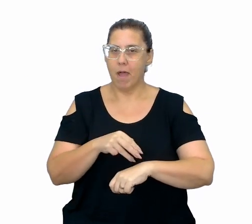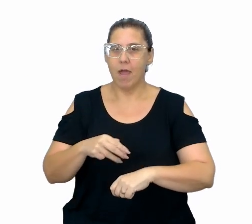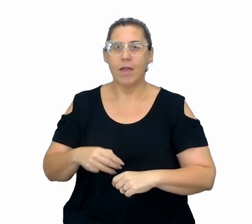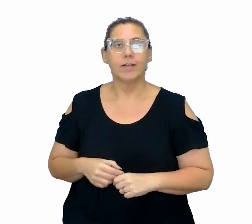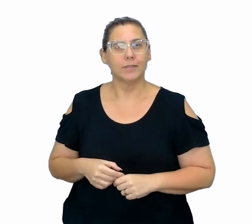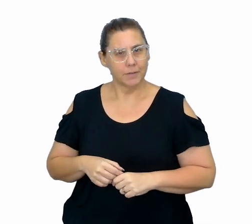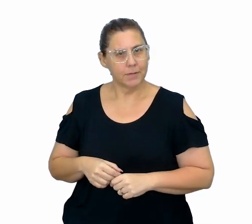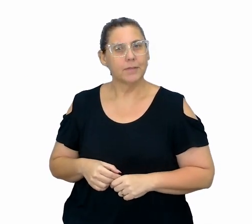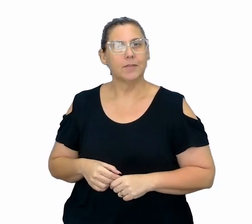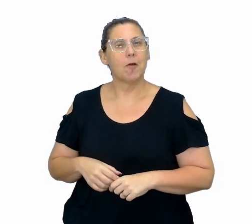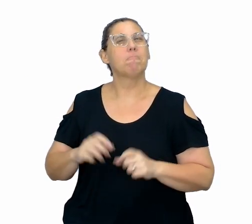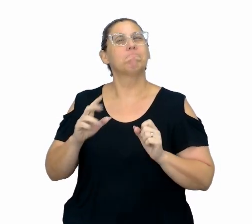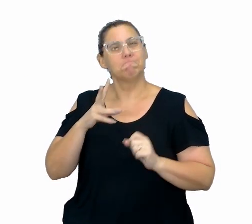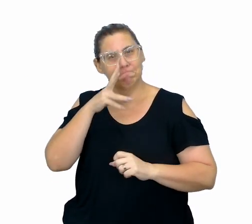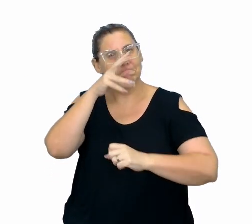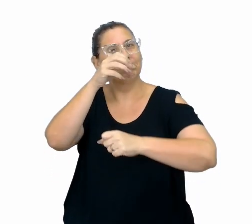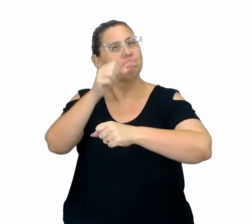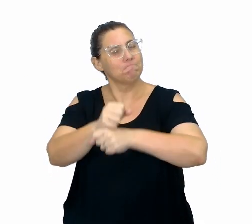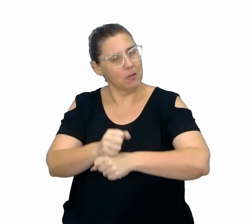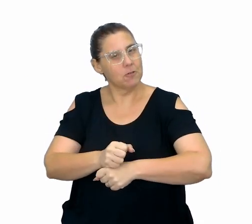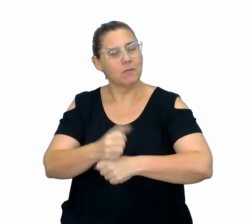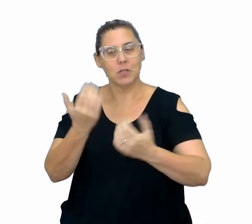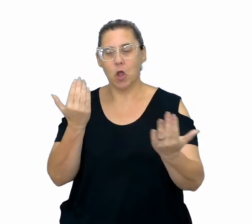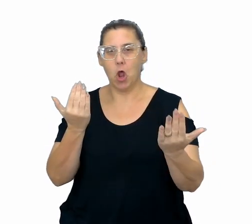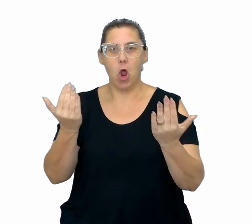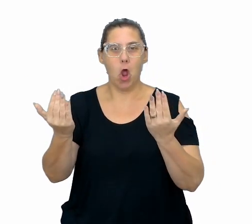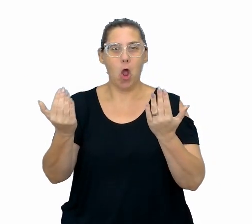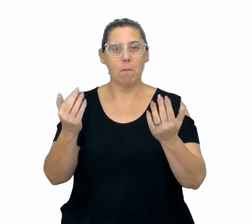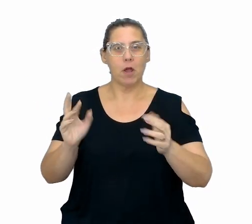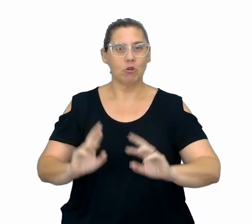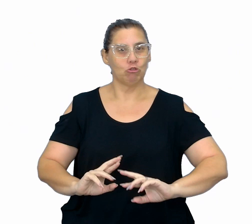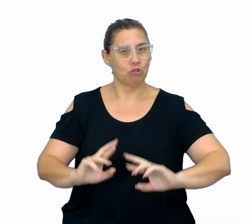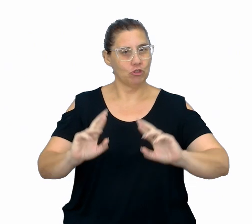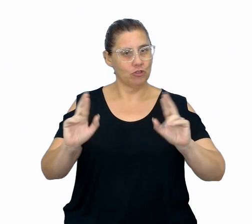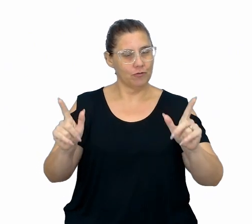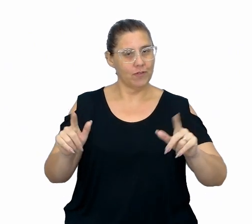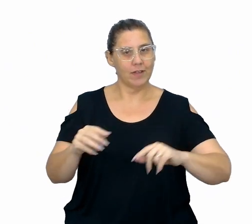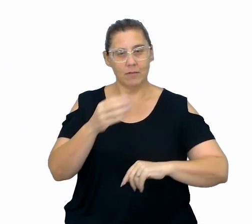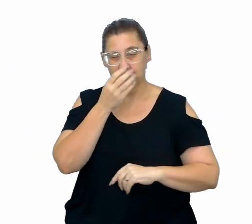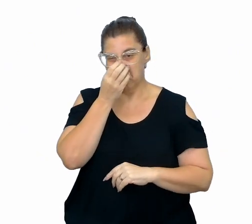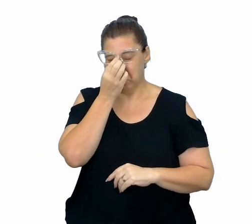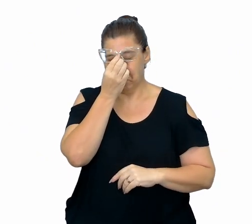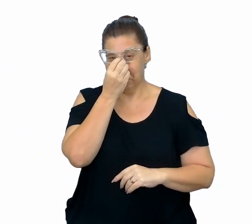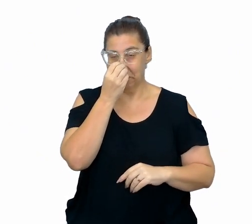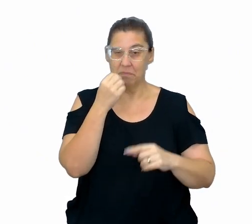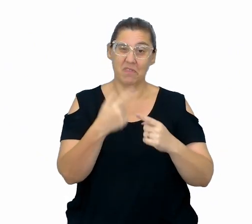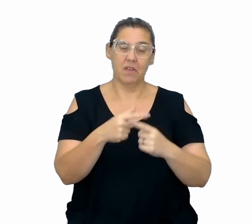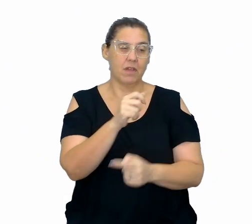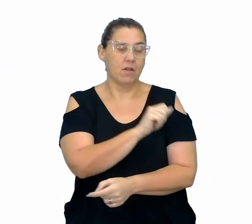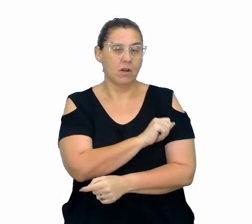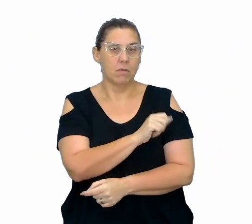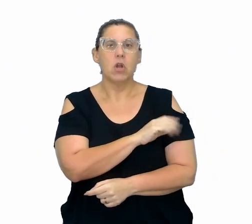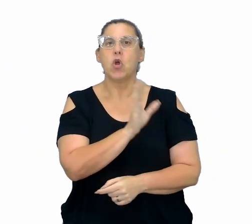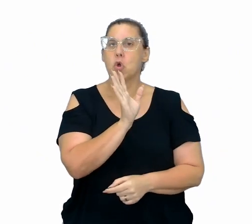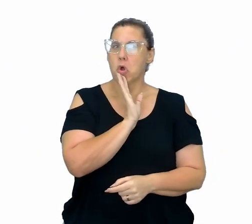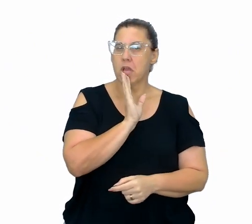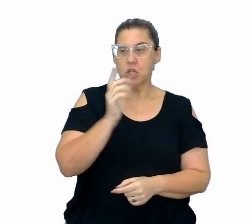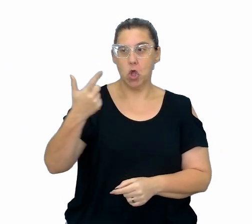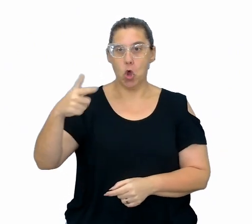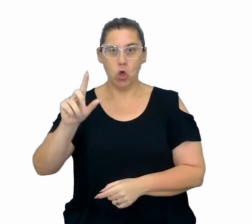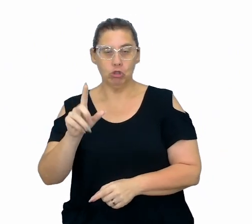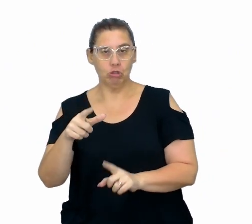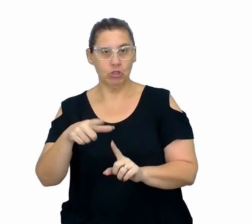muito potente para que se comparem as diferentes versões dos contos, pois os estudantes podem conhecer outras